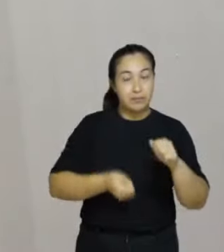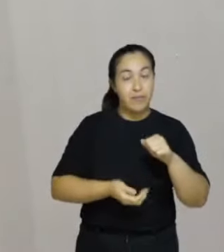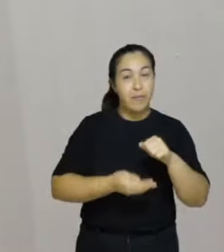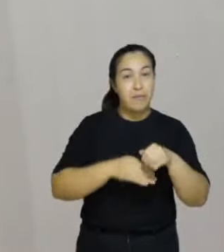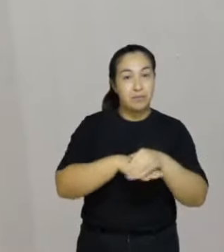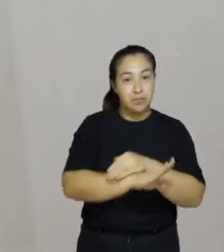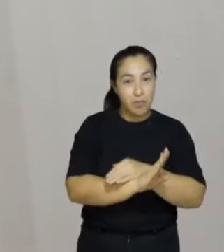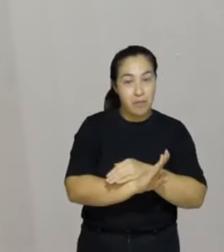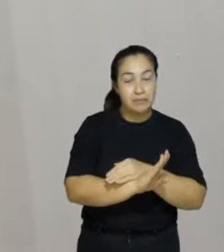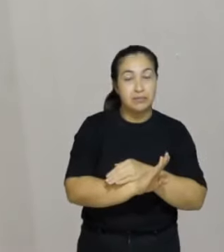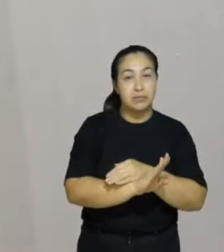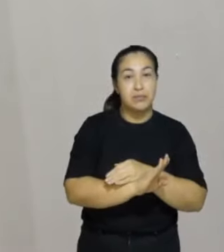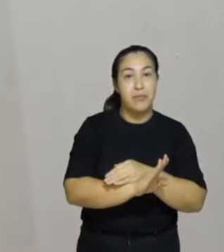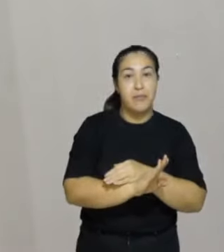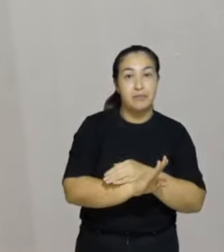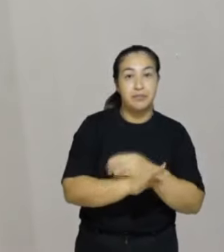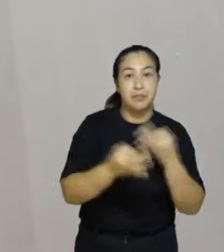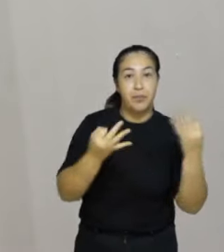juiz Sérgio Moro.